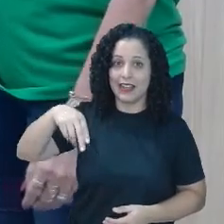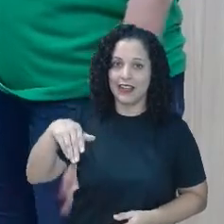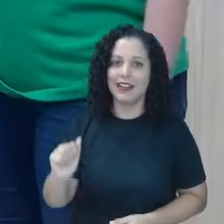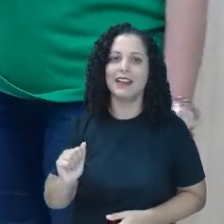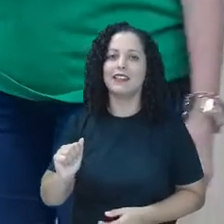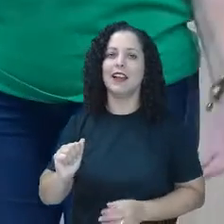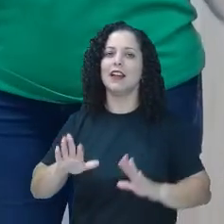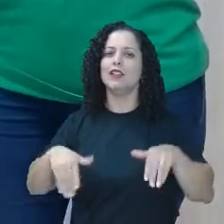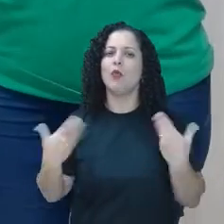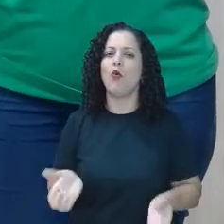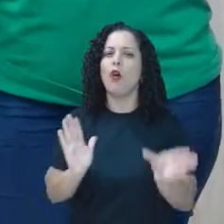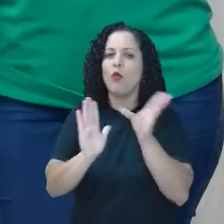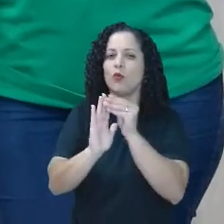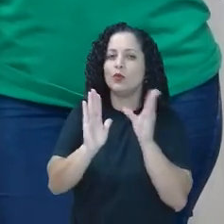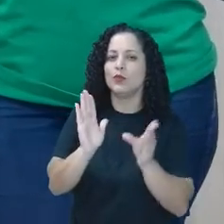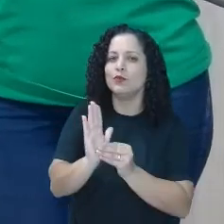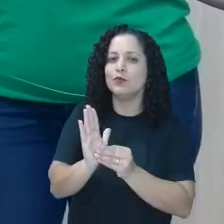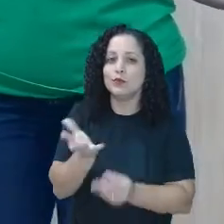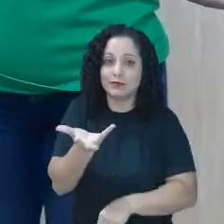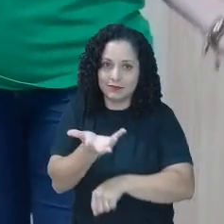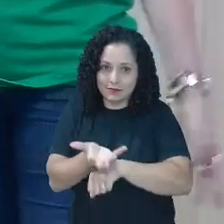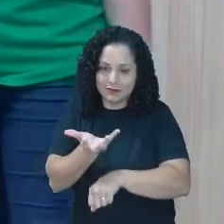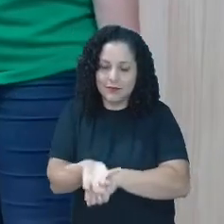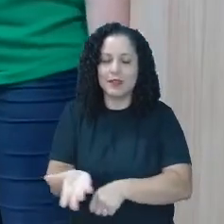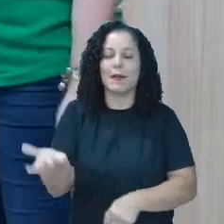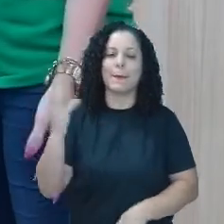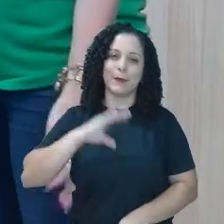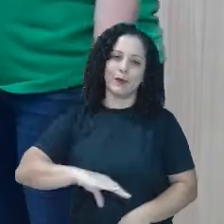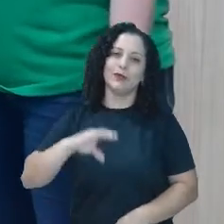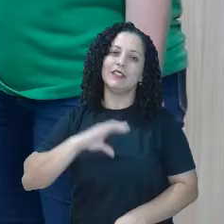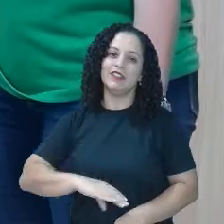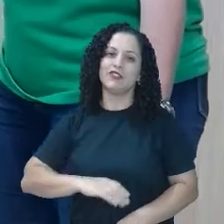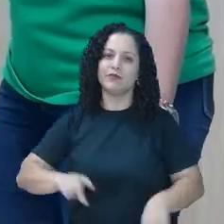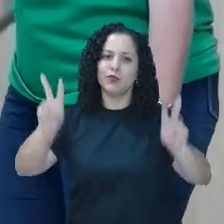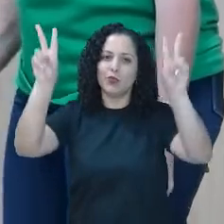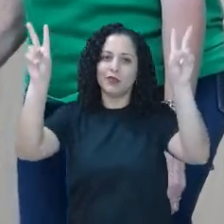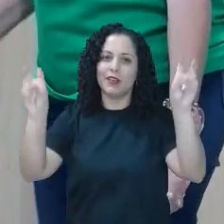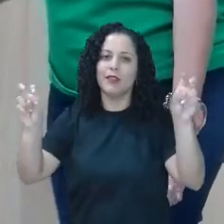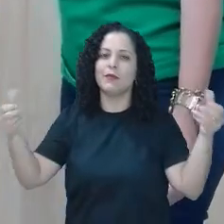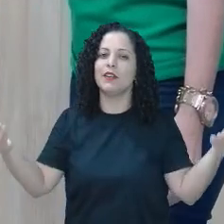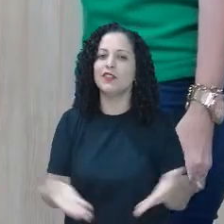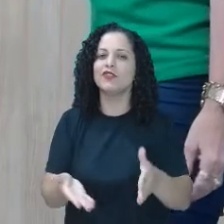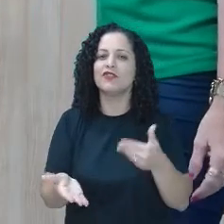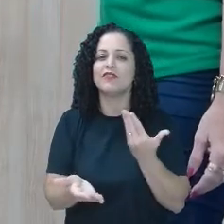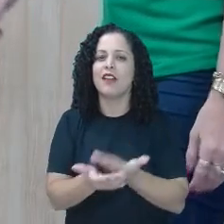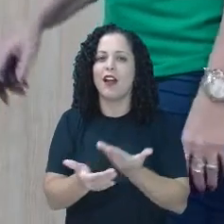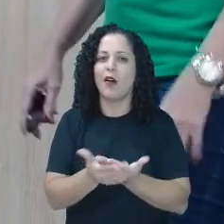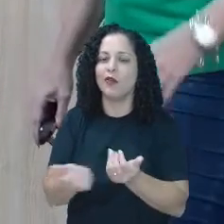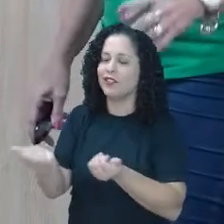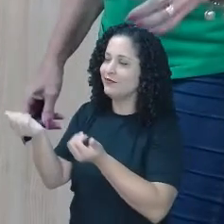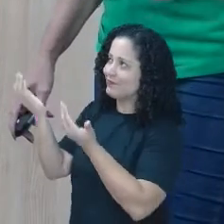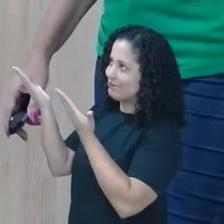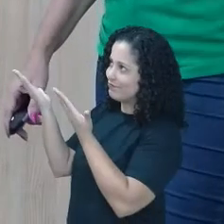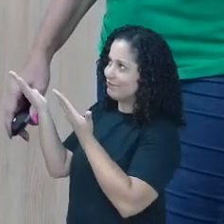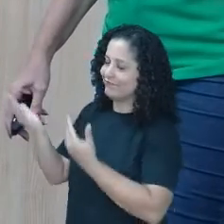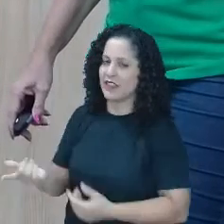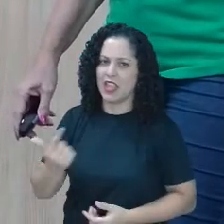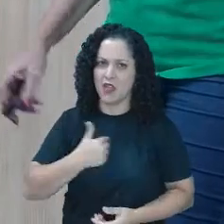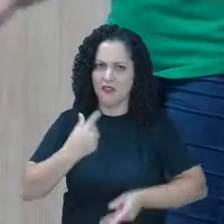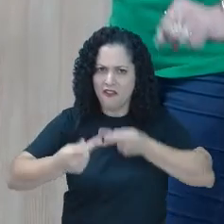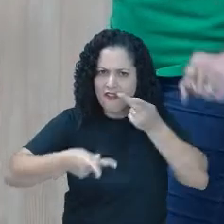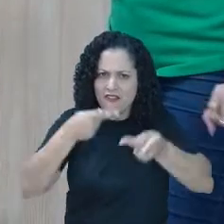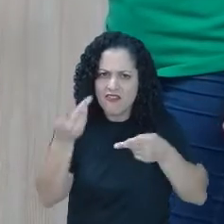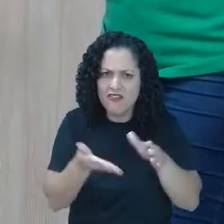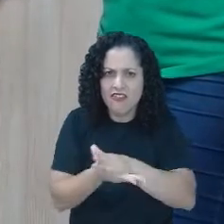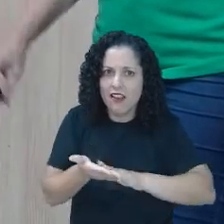qual o componente? Língua portuguesa. Tema da aula, mas eu não disse nada disso.